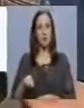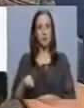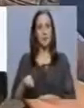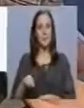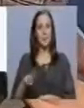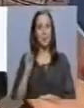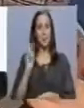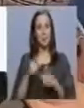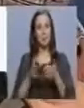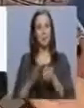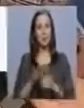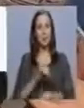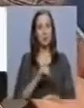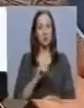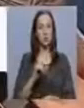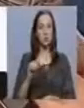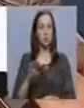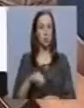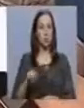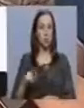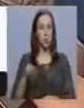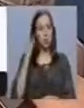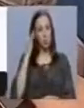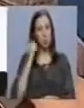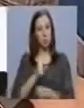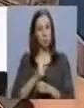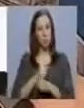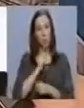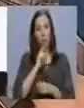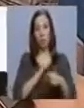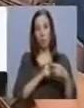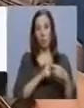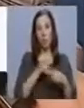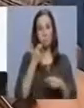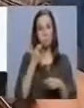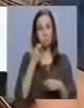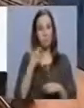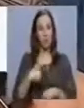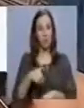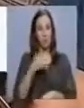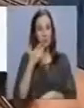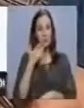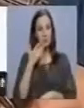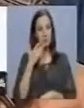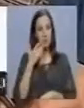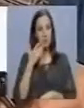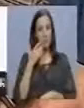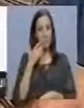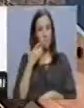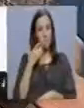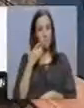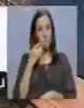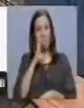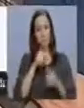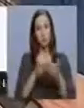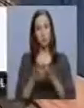total é 600 milhões, podem ver o número de trabalhadores que vão ser favorecidos com isto. Ou se forem todos, um bocadinho que vão levar. O